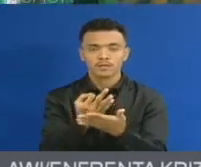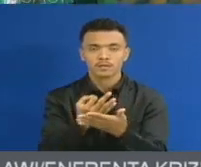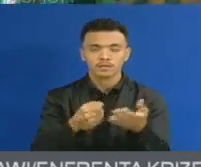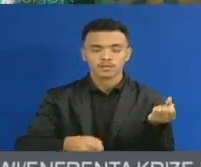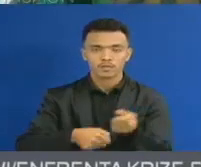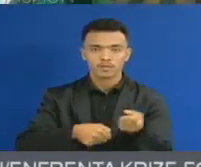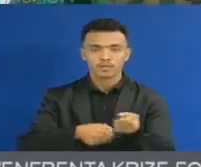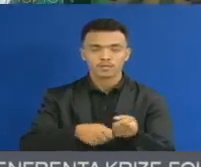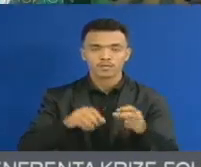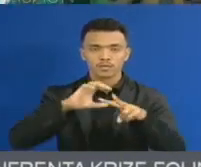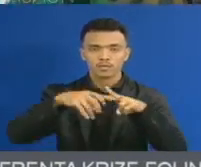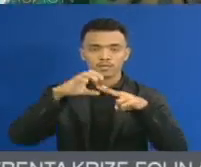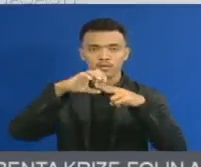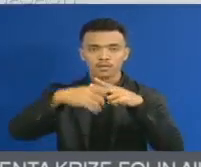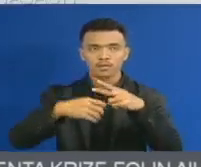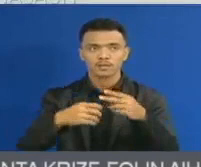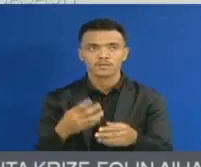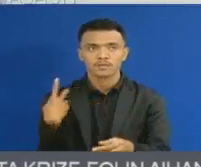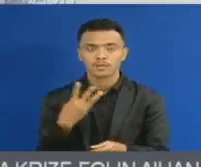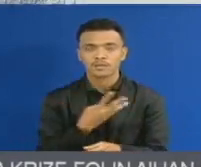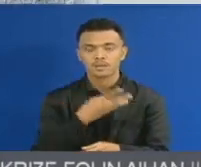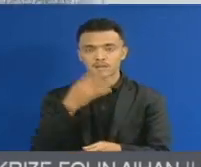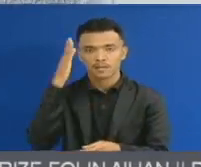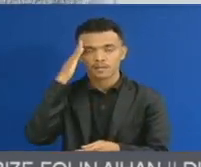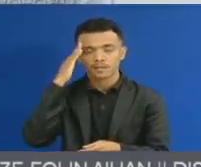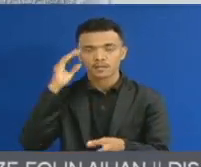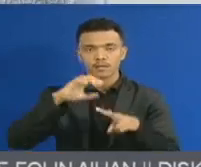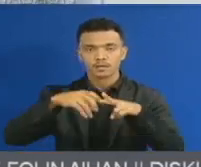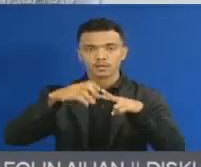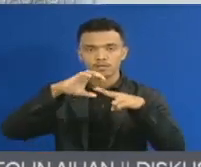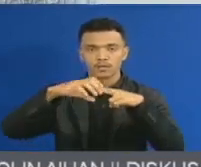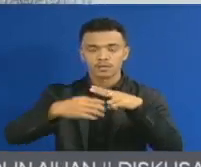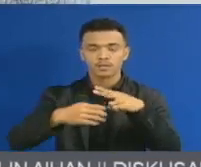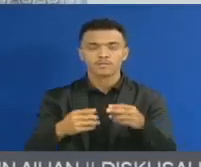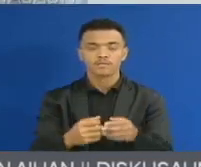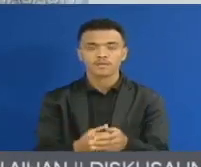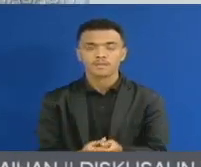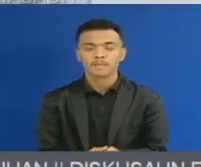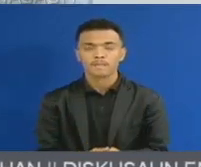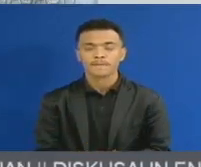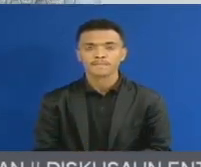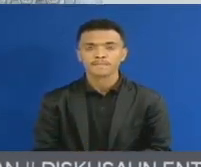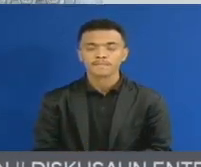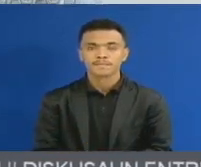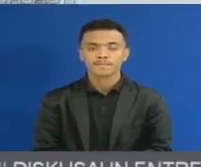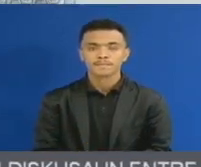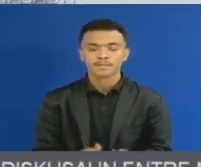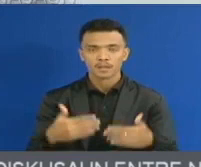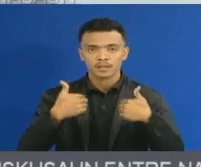liutan cooperativa. Tatene kata ka cooperativa primária serne ia